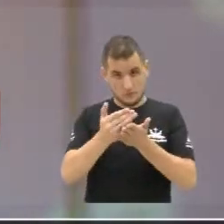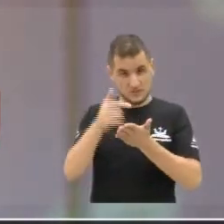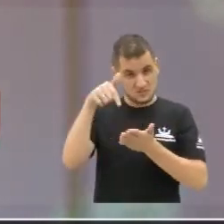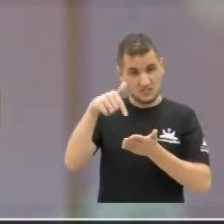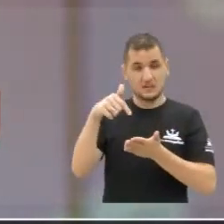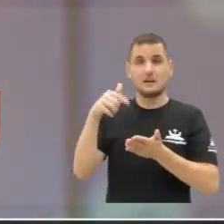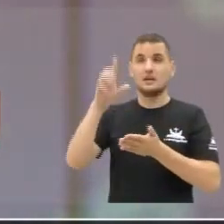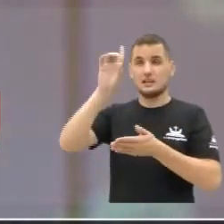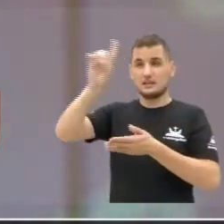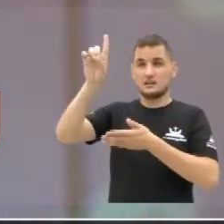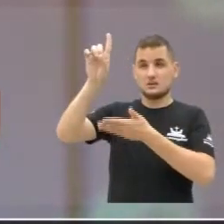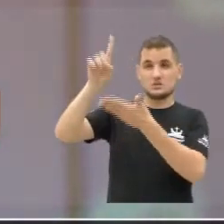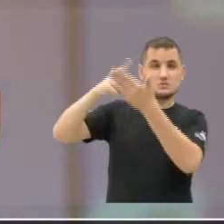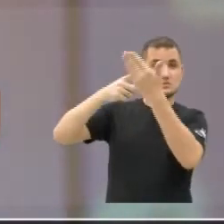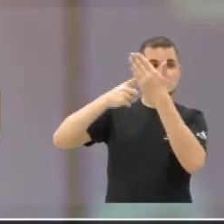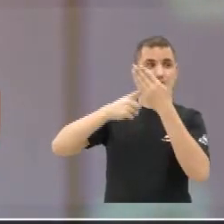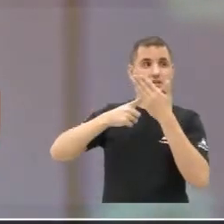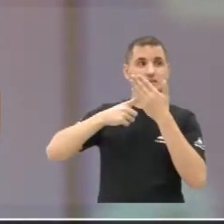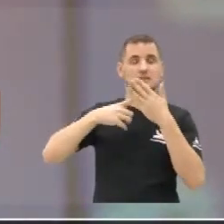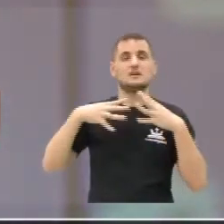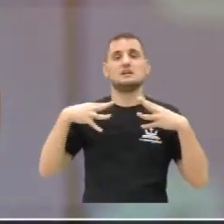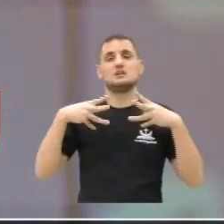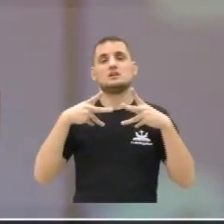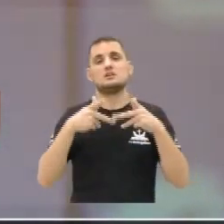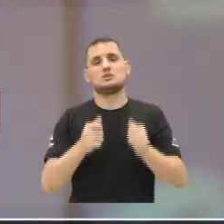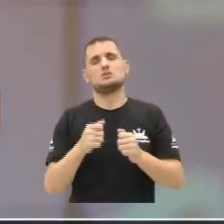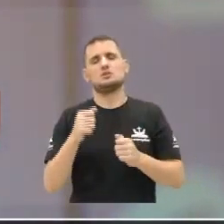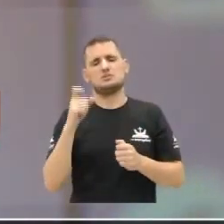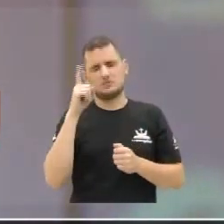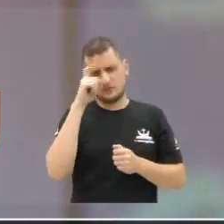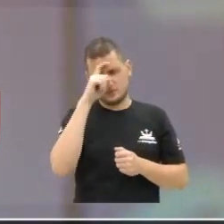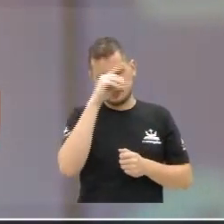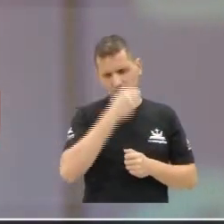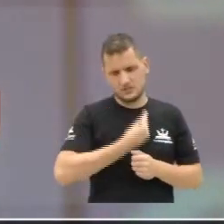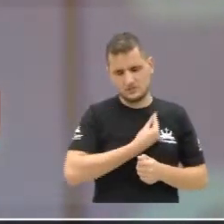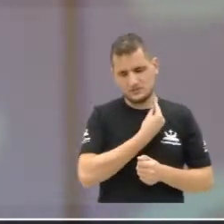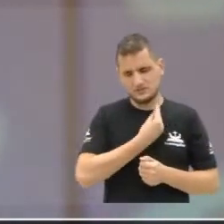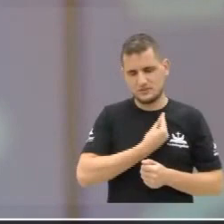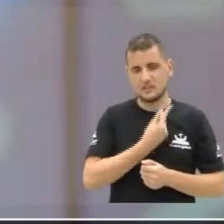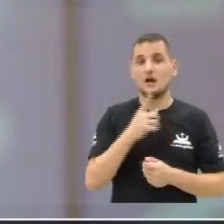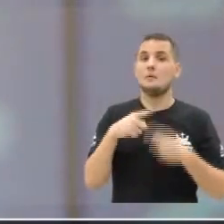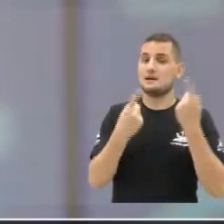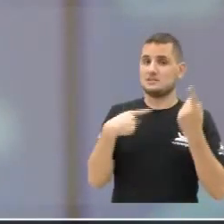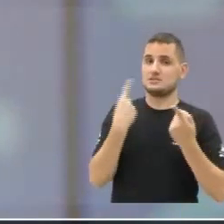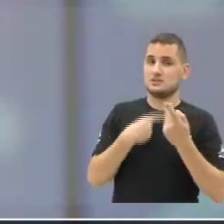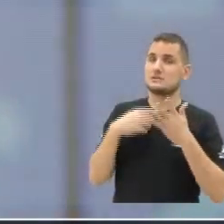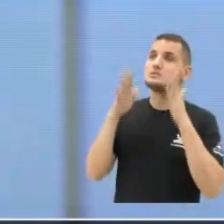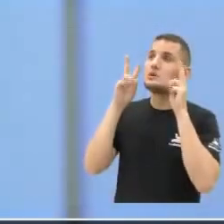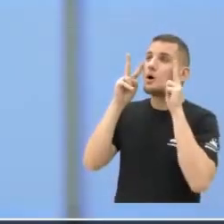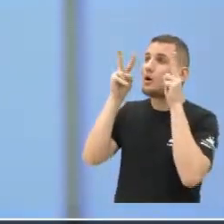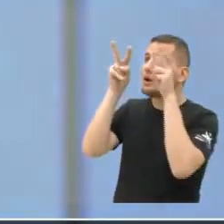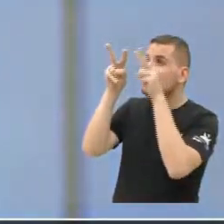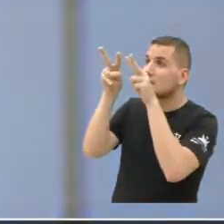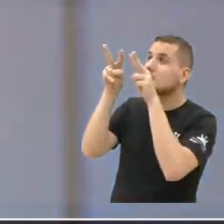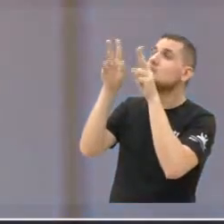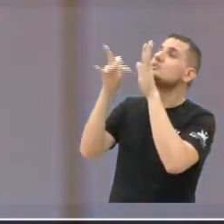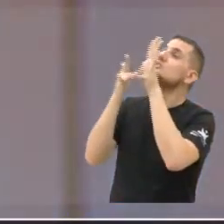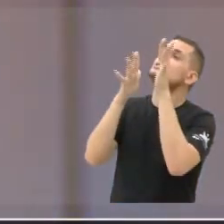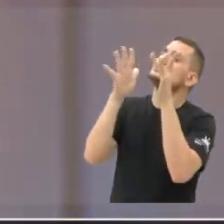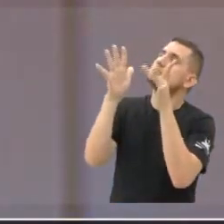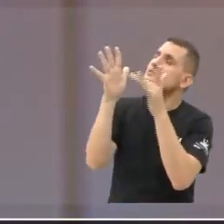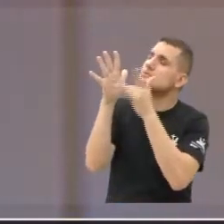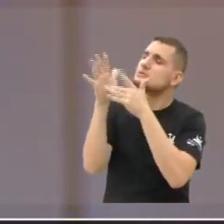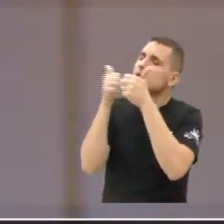a tempestade, mas cada um de nós andando em tua direção, olhando nos teus olhos e caminhando.